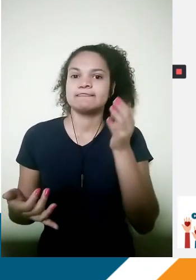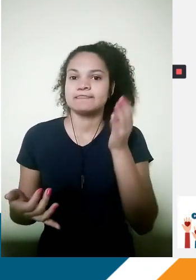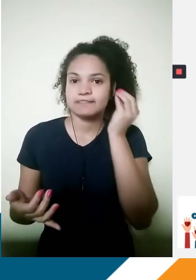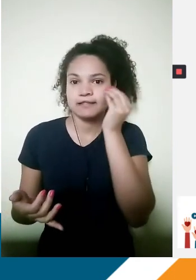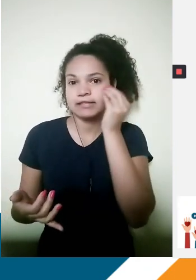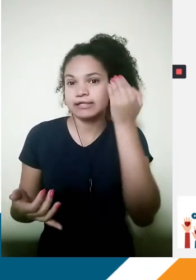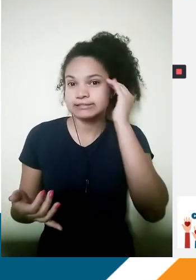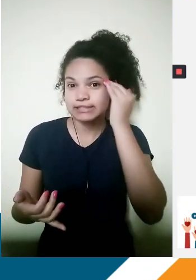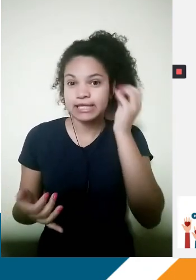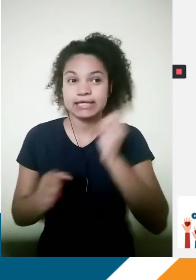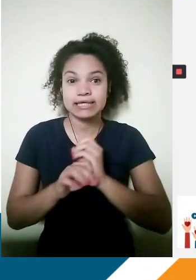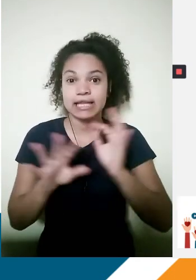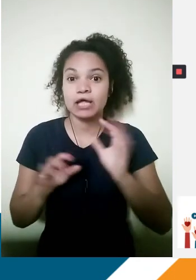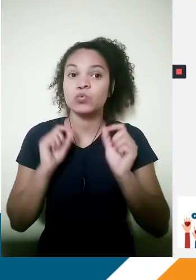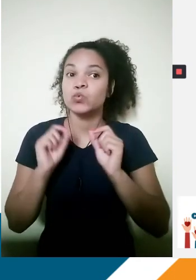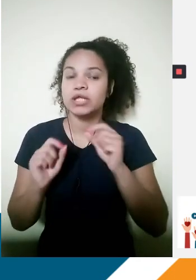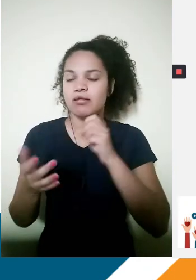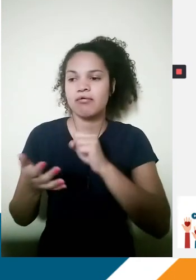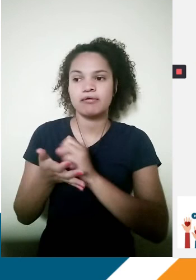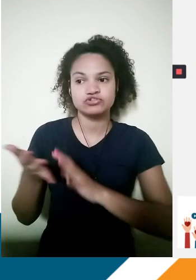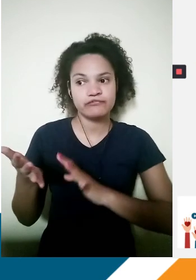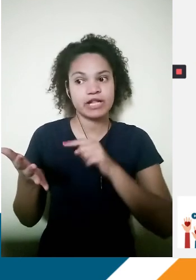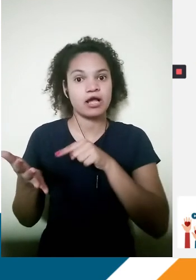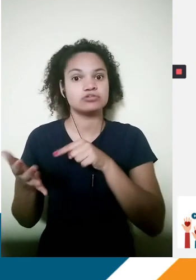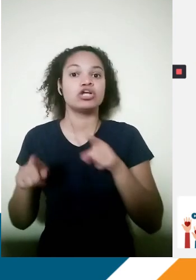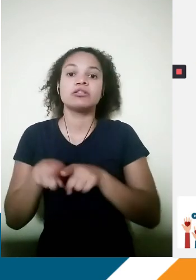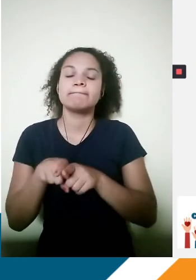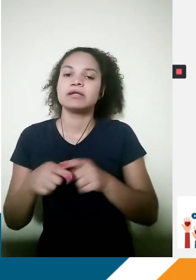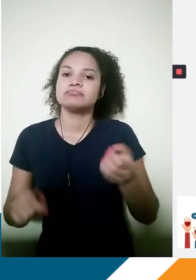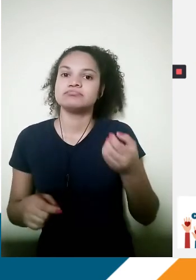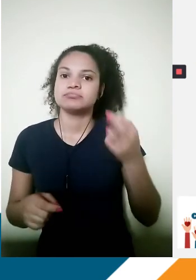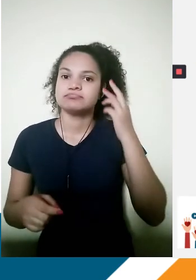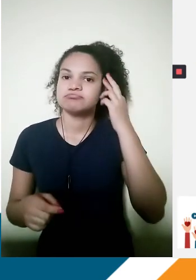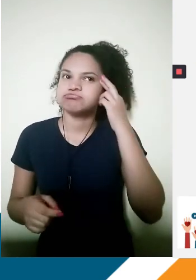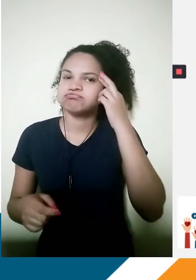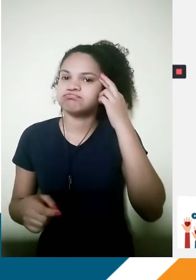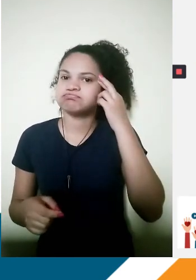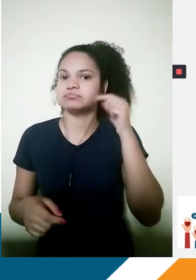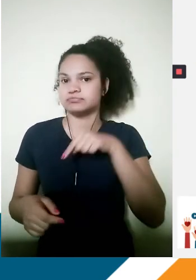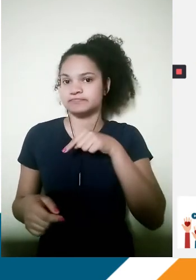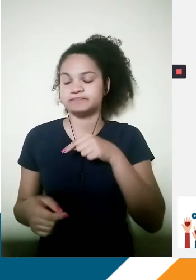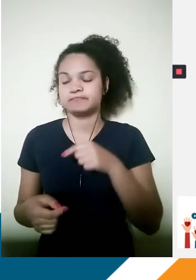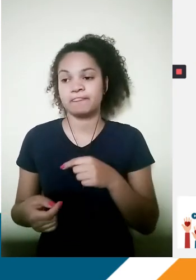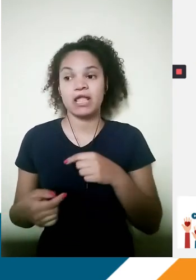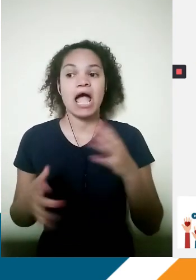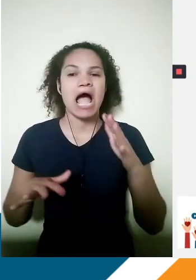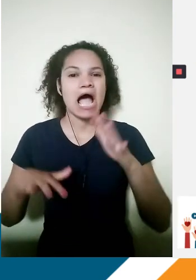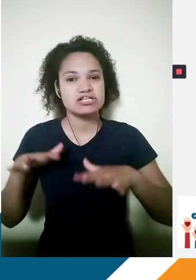o que está sendo proposto nas atividades e resolver essas atividades. Às vezes pode ser um pouco